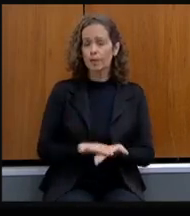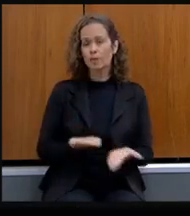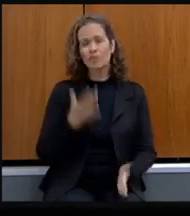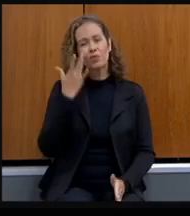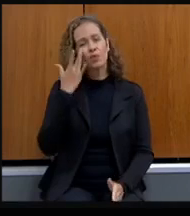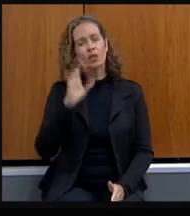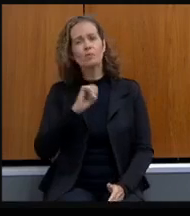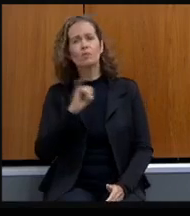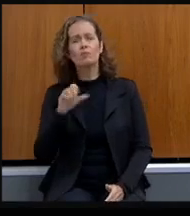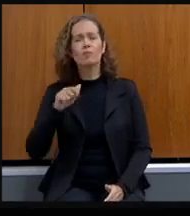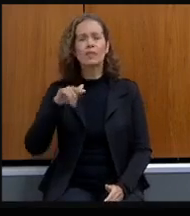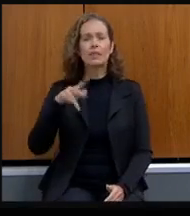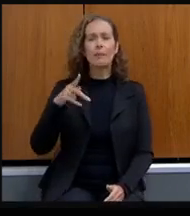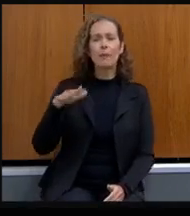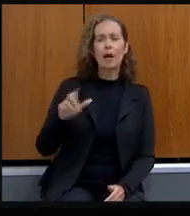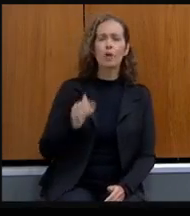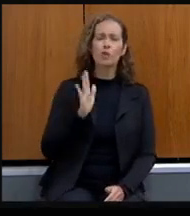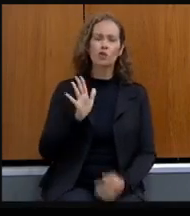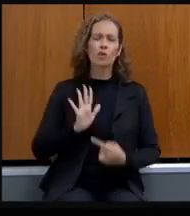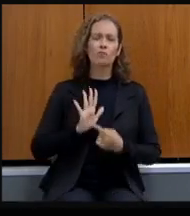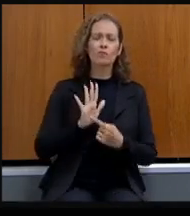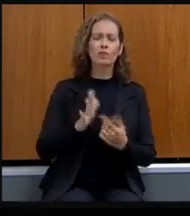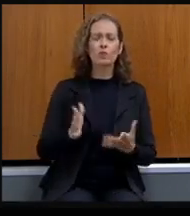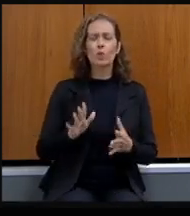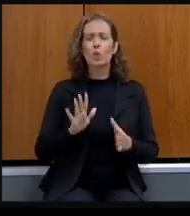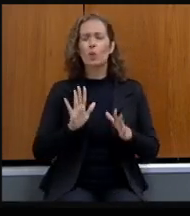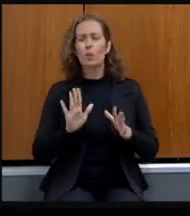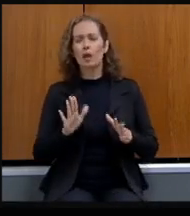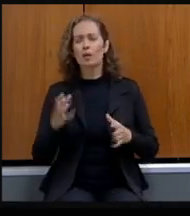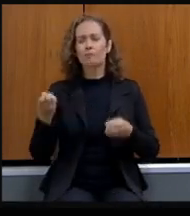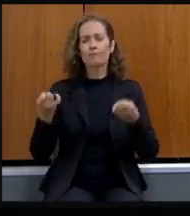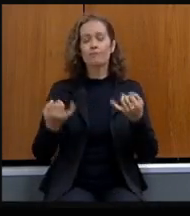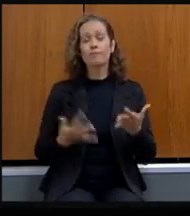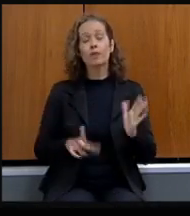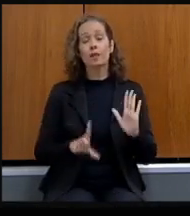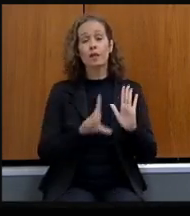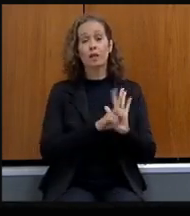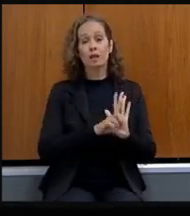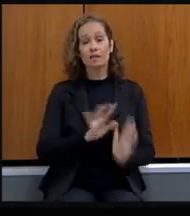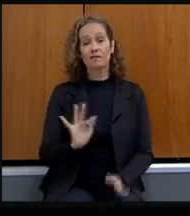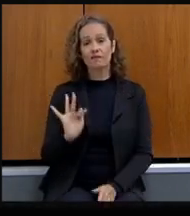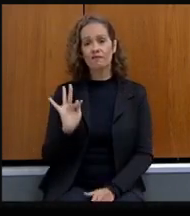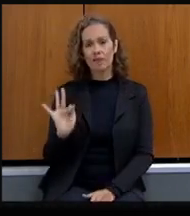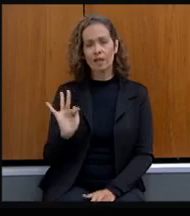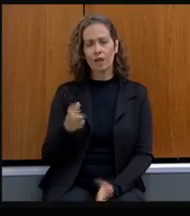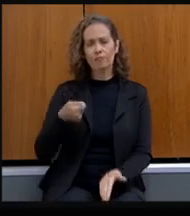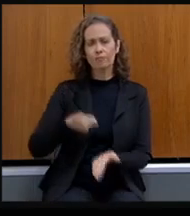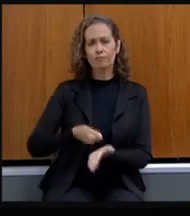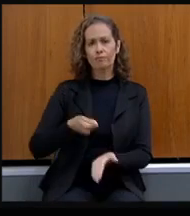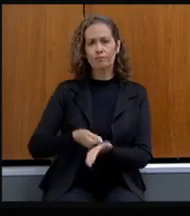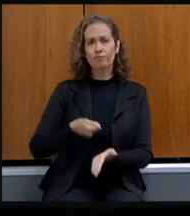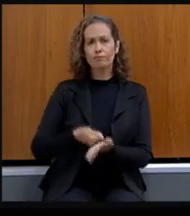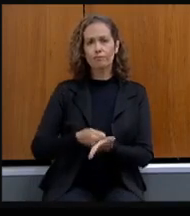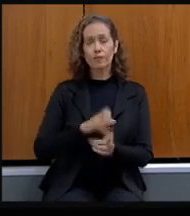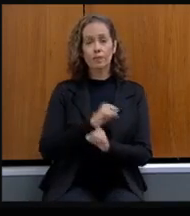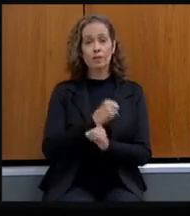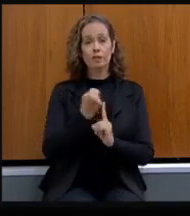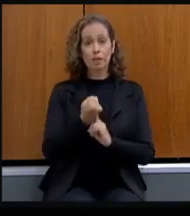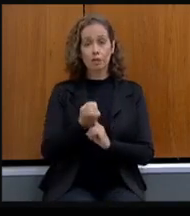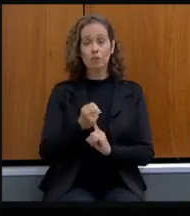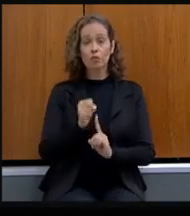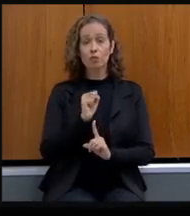apresentou Mas Ela mencionou é em relação cumprimento da lei federal e o cisma tem social